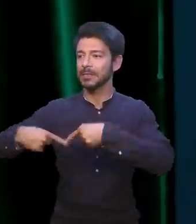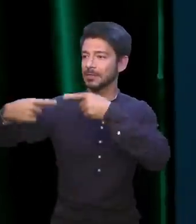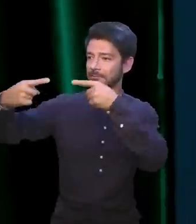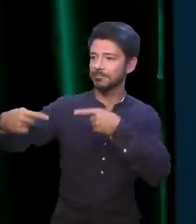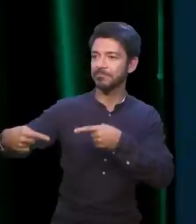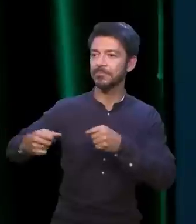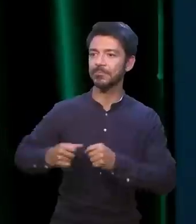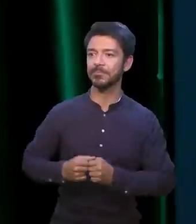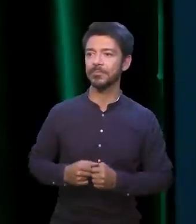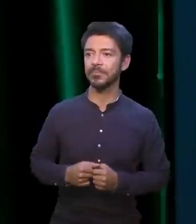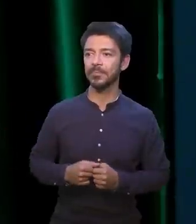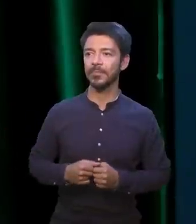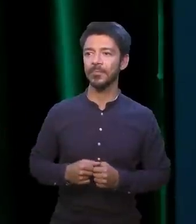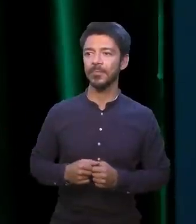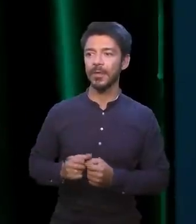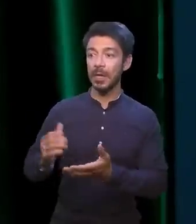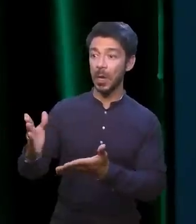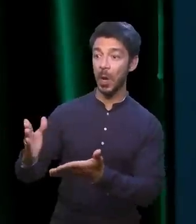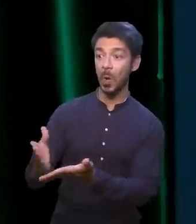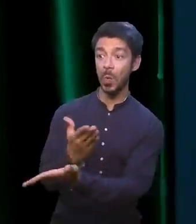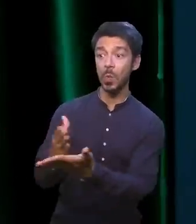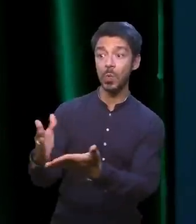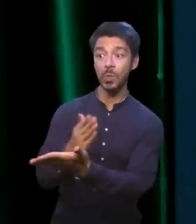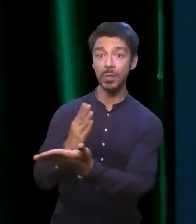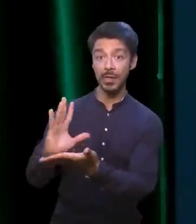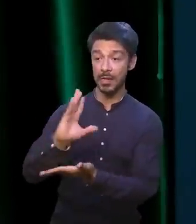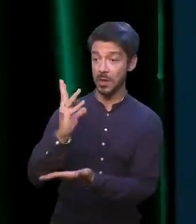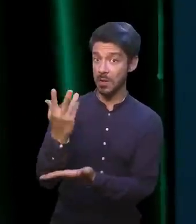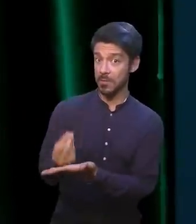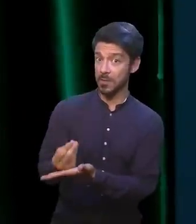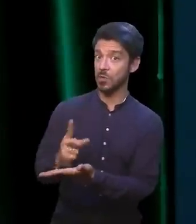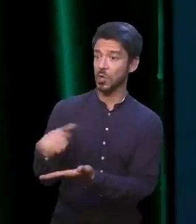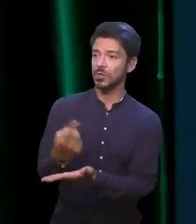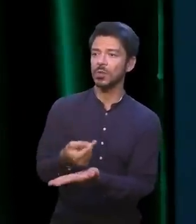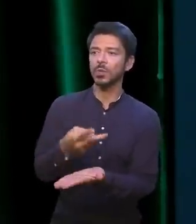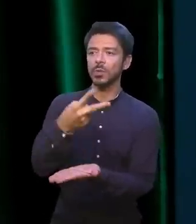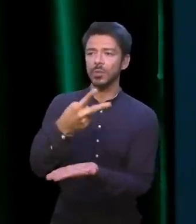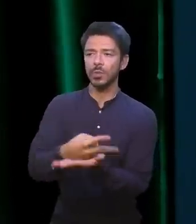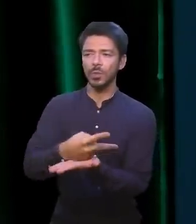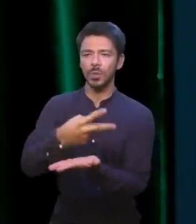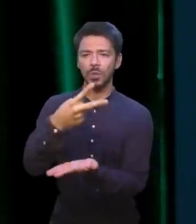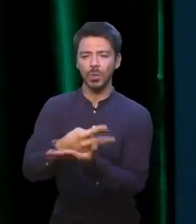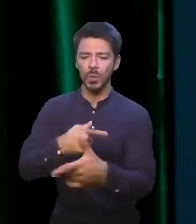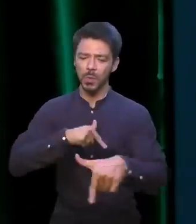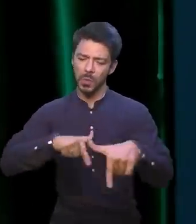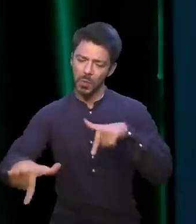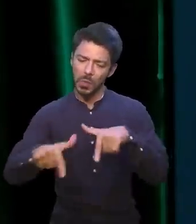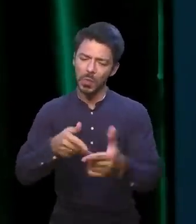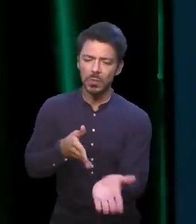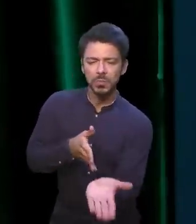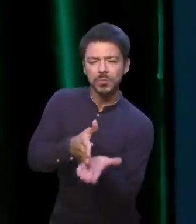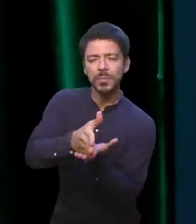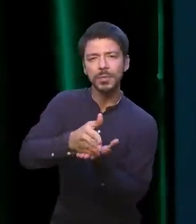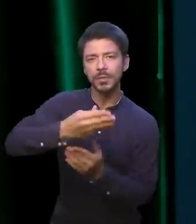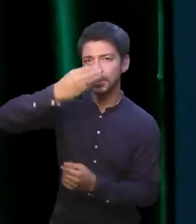para muitos espíritas. A nossa parte cabe continuar trabalhando no bem. Não